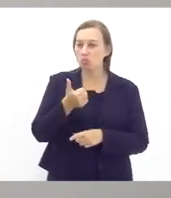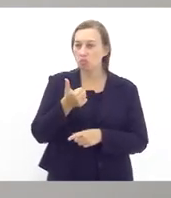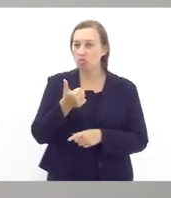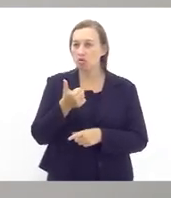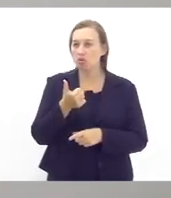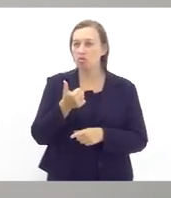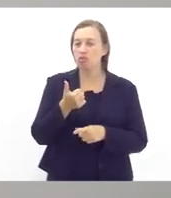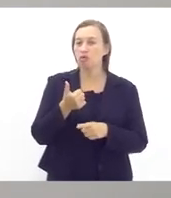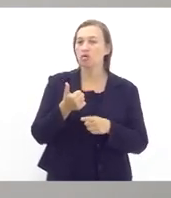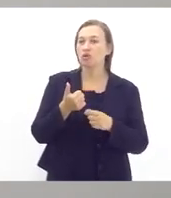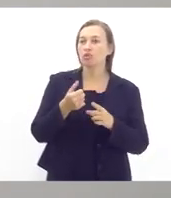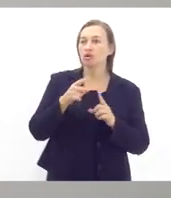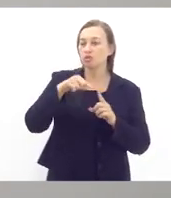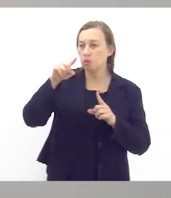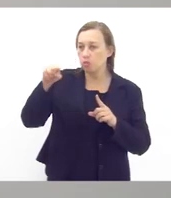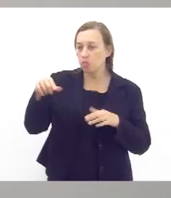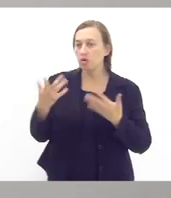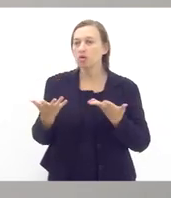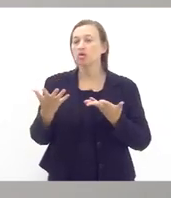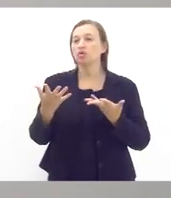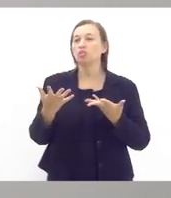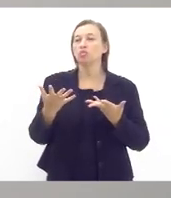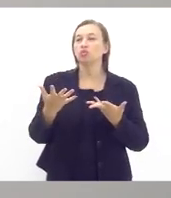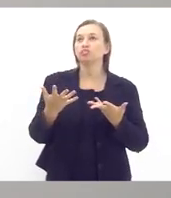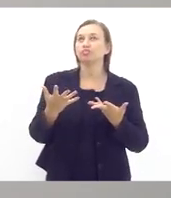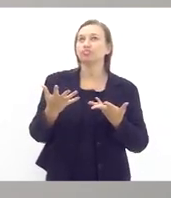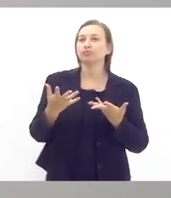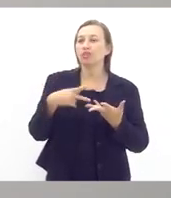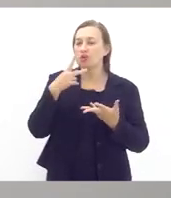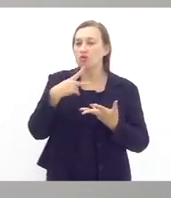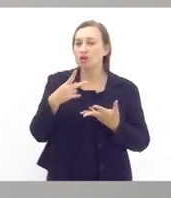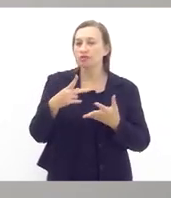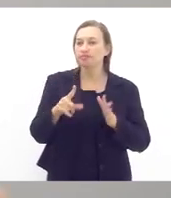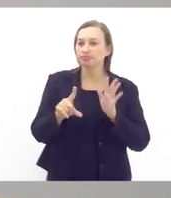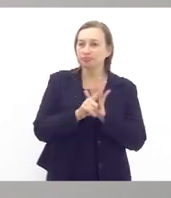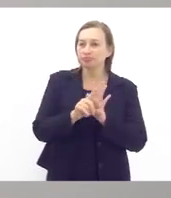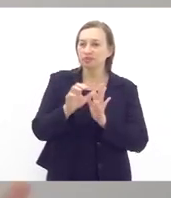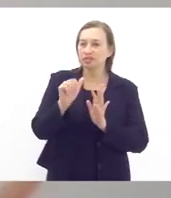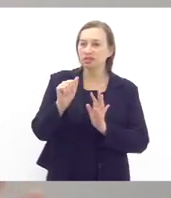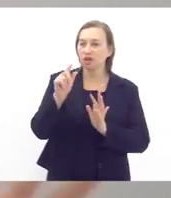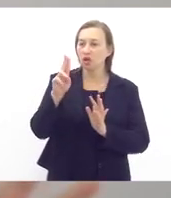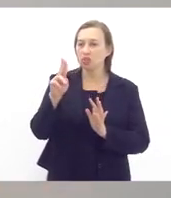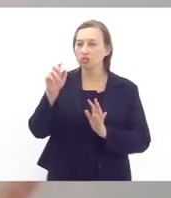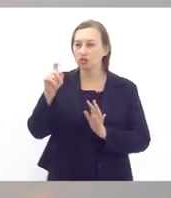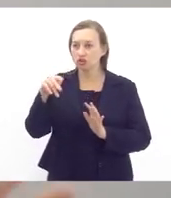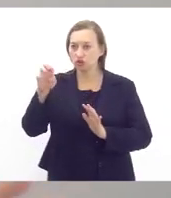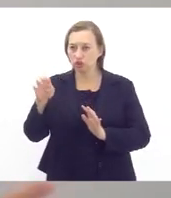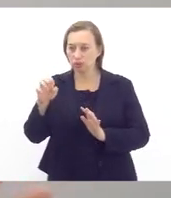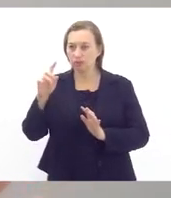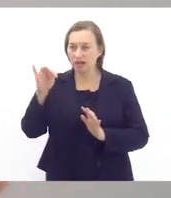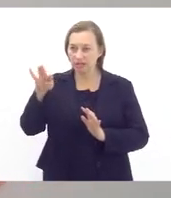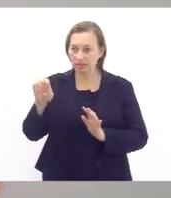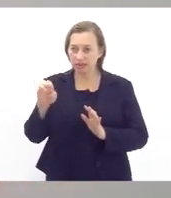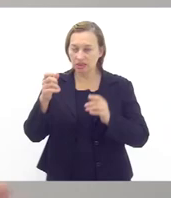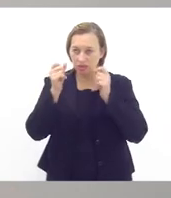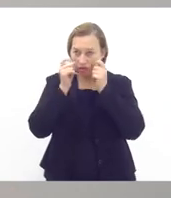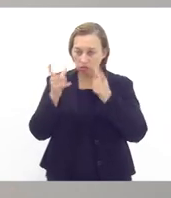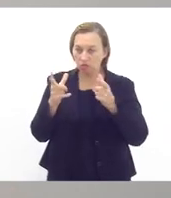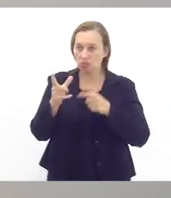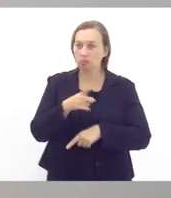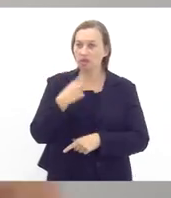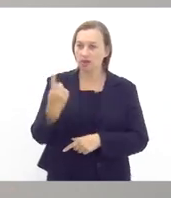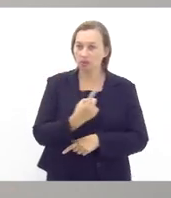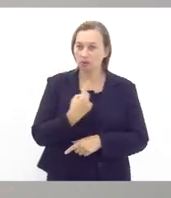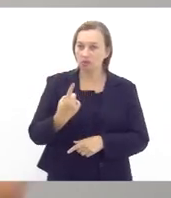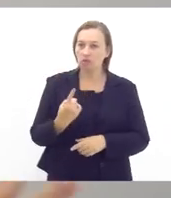essa estatística a gente conseguiu isso muito eu acho que eu falo muito que ela é o de Blanc ela meio que despertou na gente